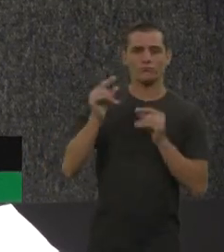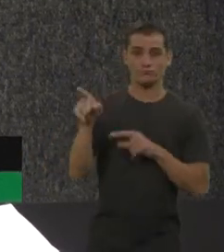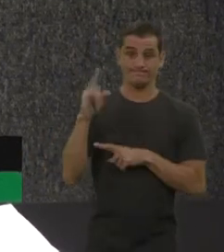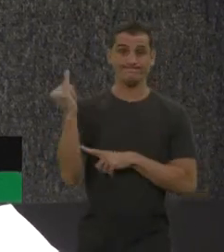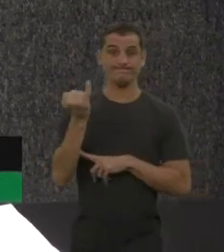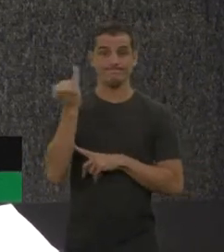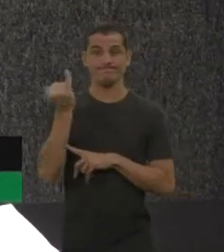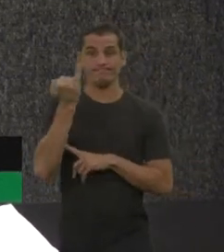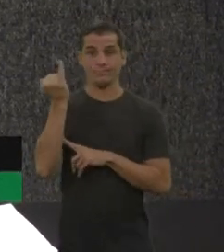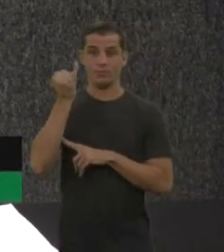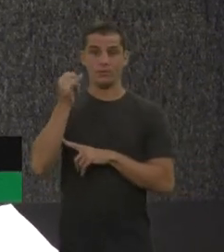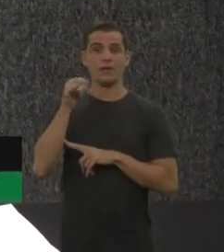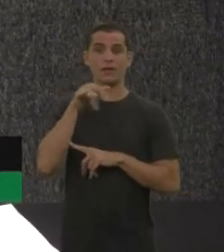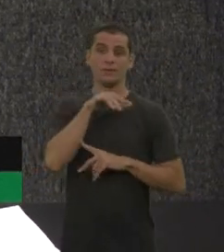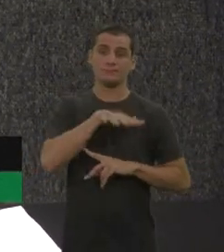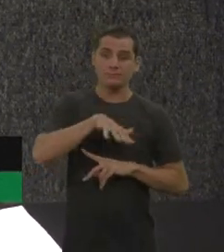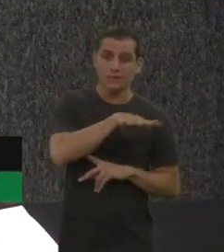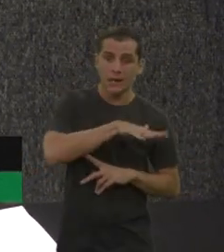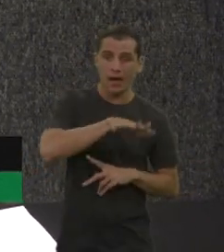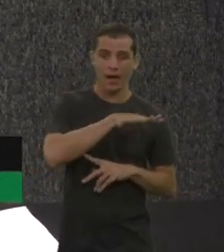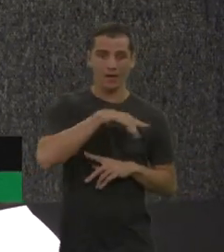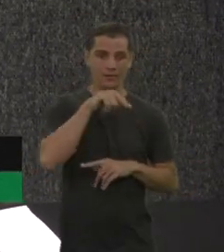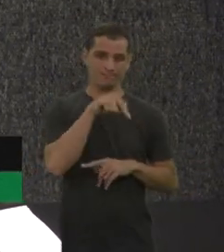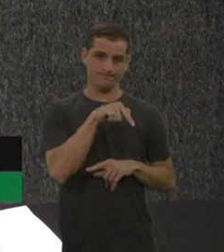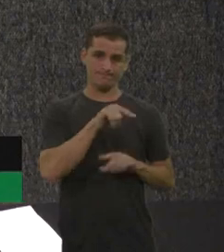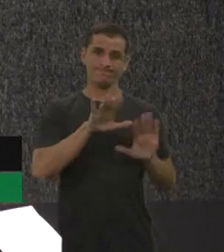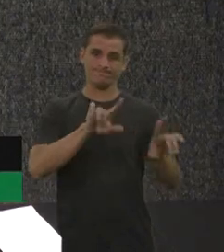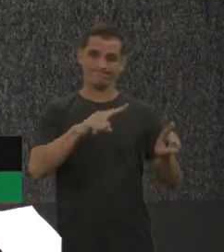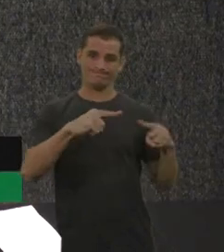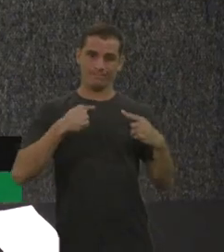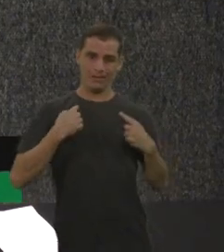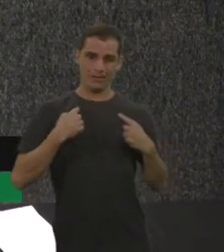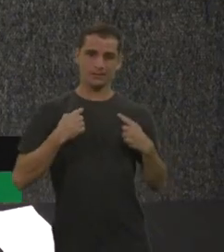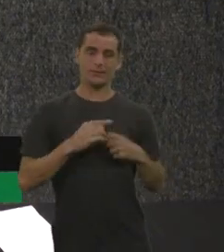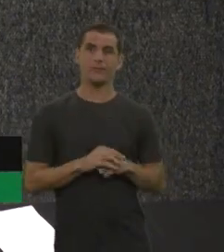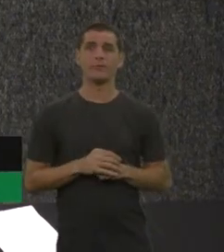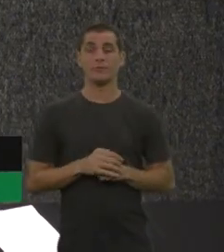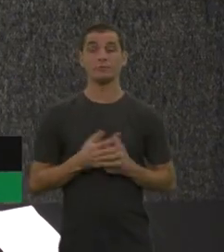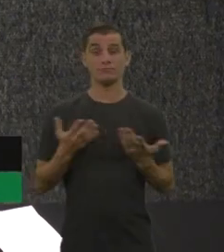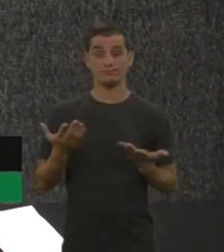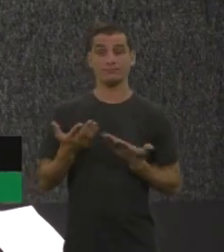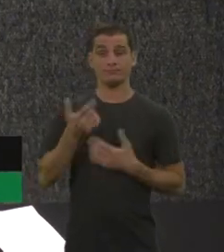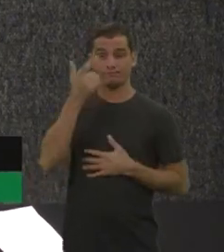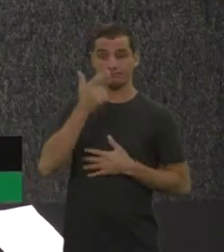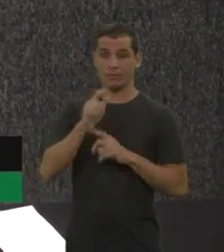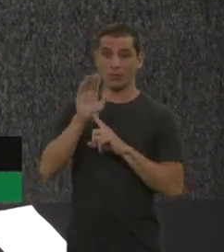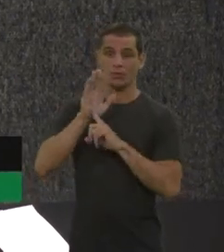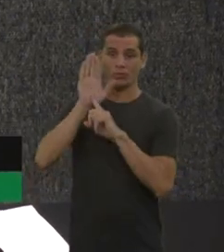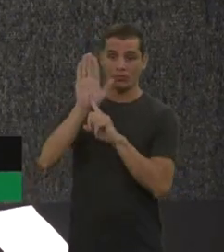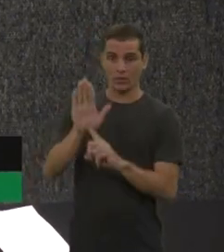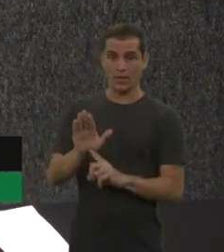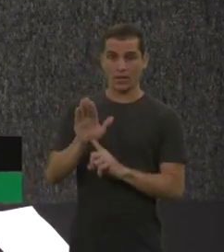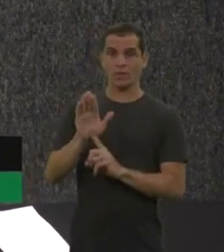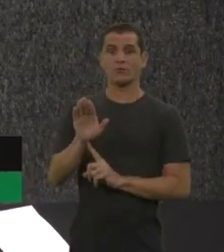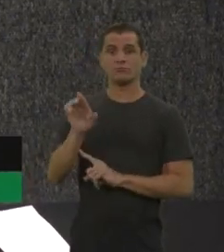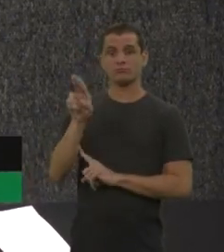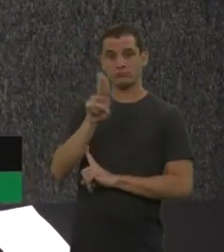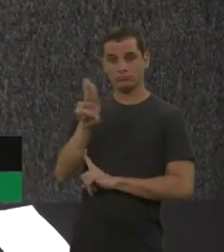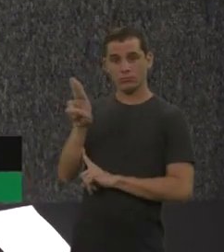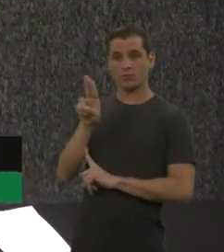é realmente um desafio. Mas quero me apresentar, meu nome é Vicente Caropreso, tenho